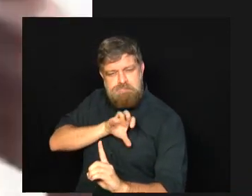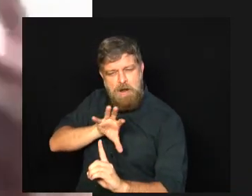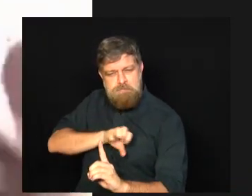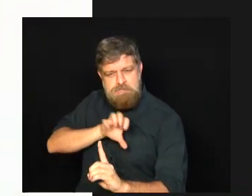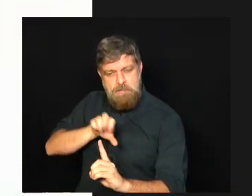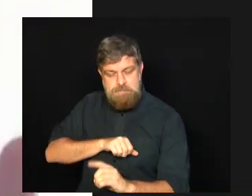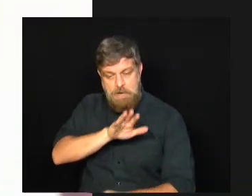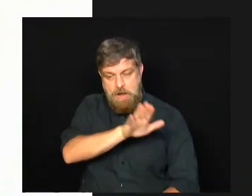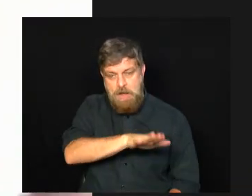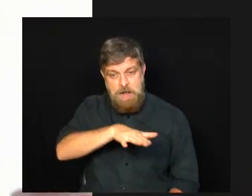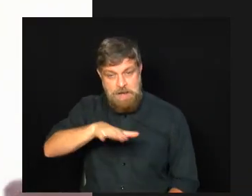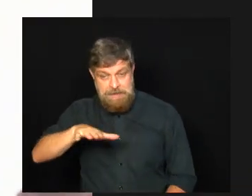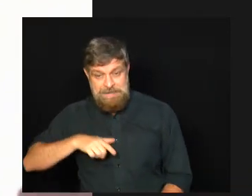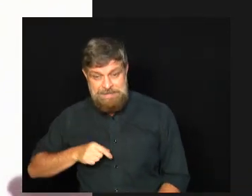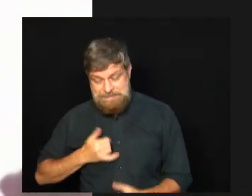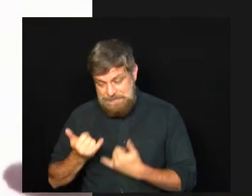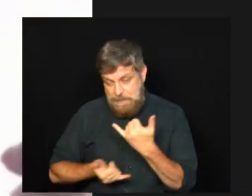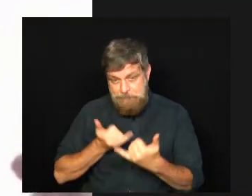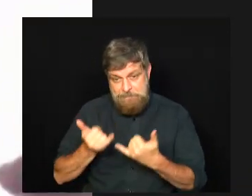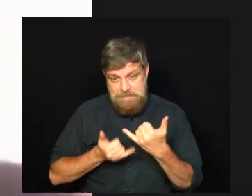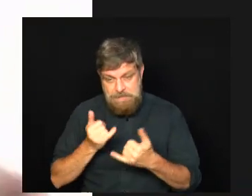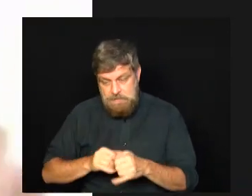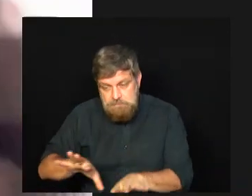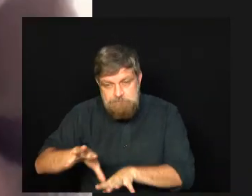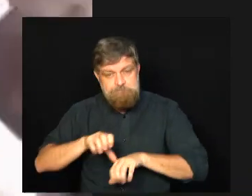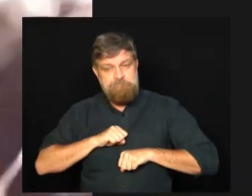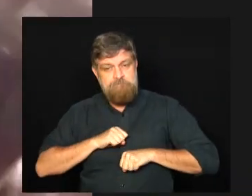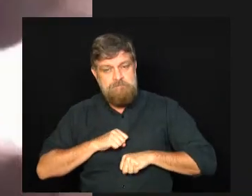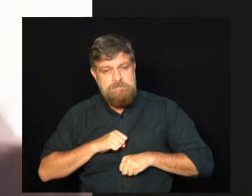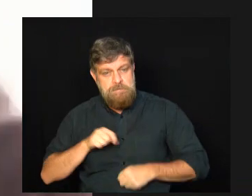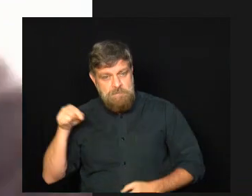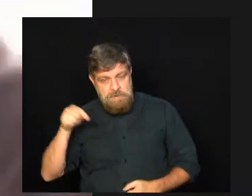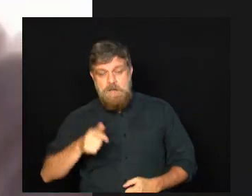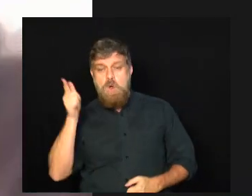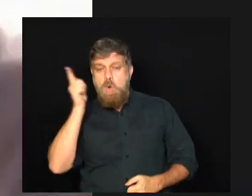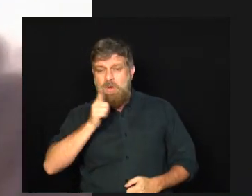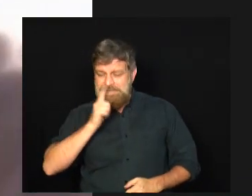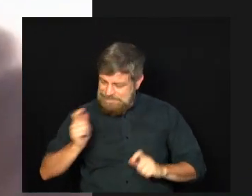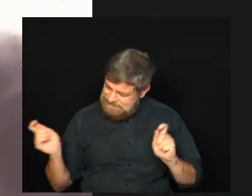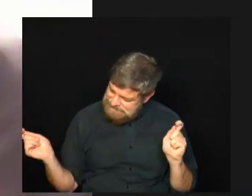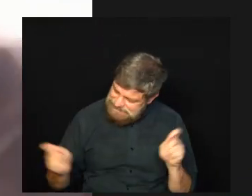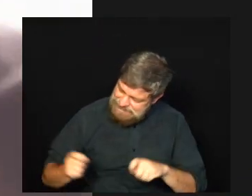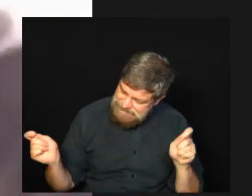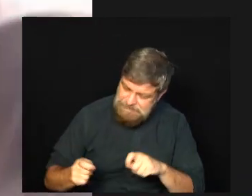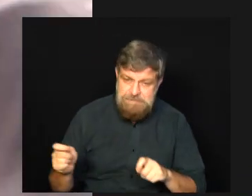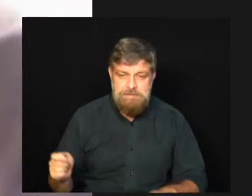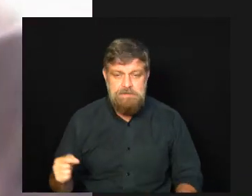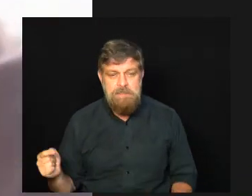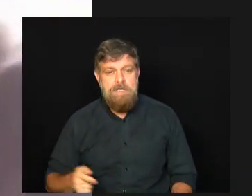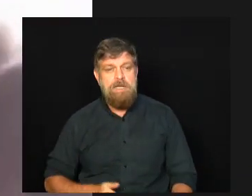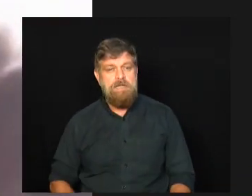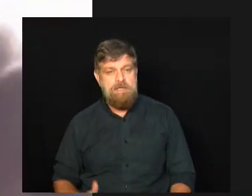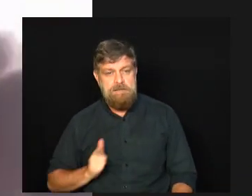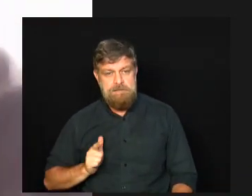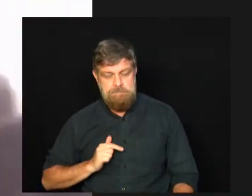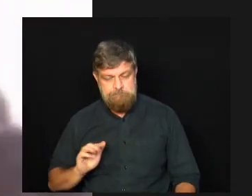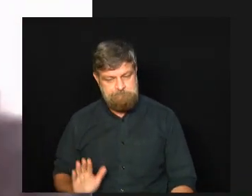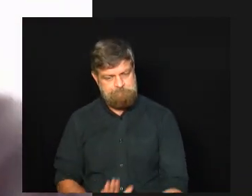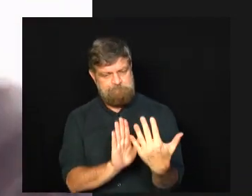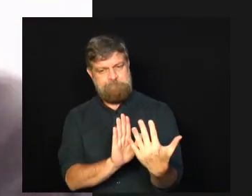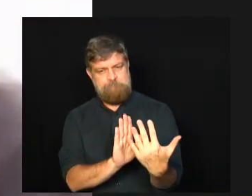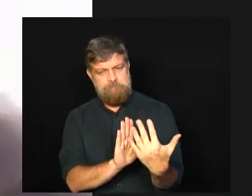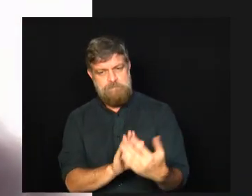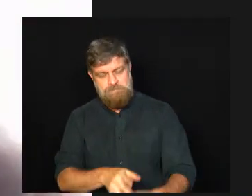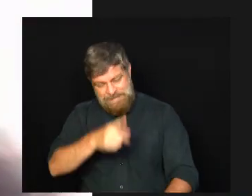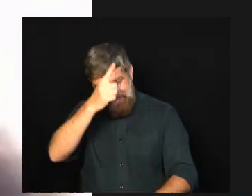criança faz no nível da brincadeira, né? E que vai lhe dar possibilidade de reações